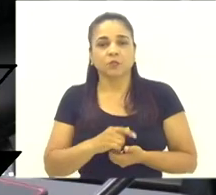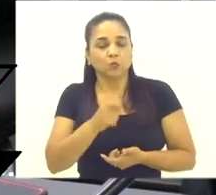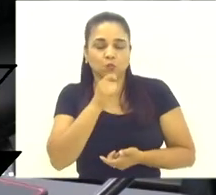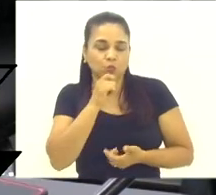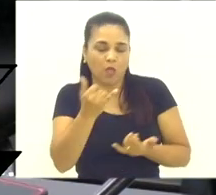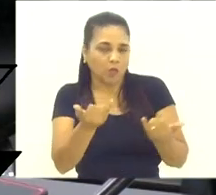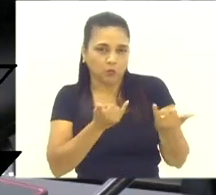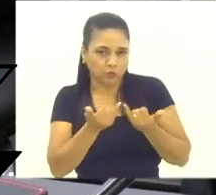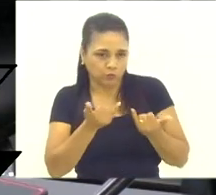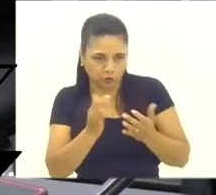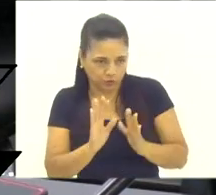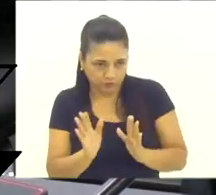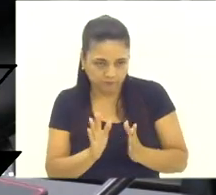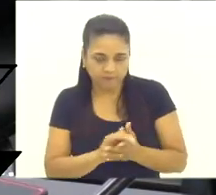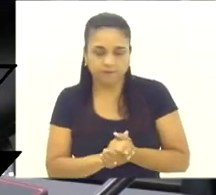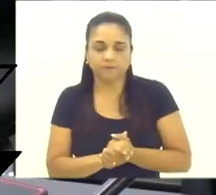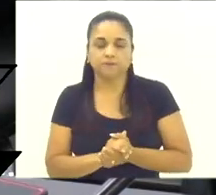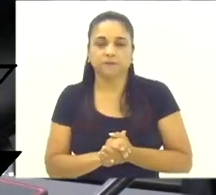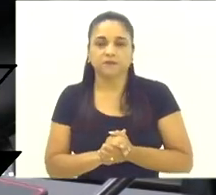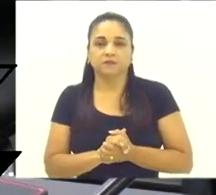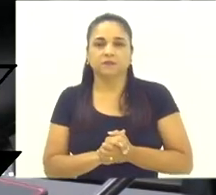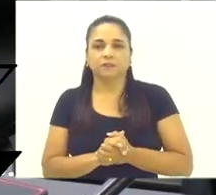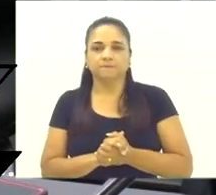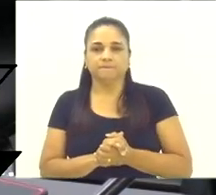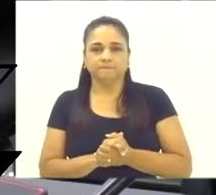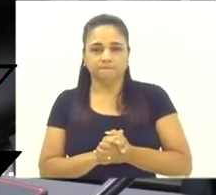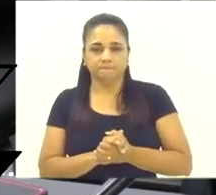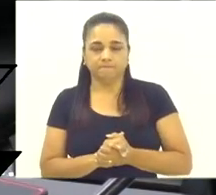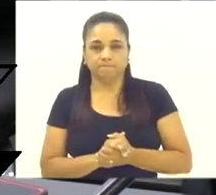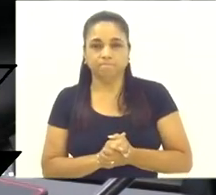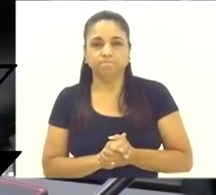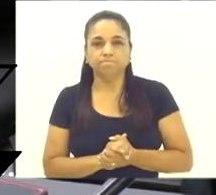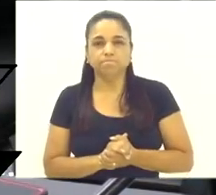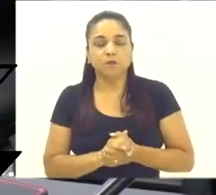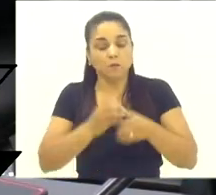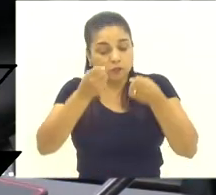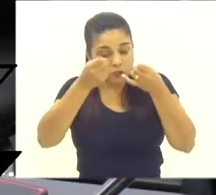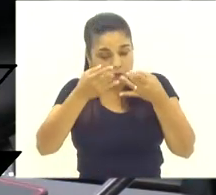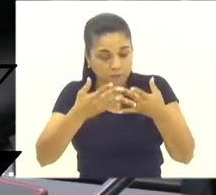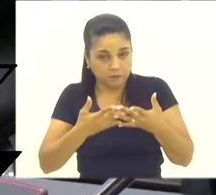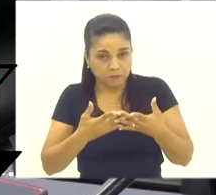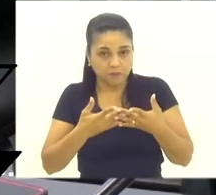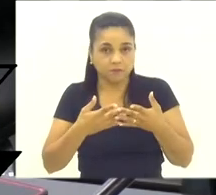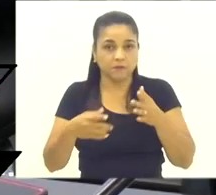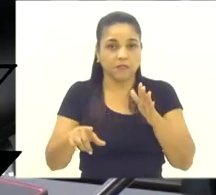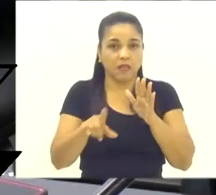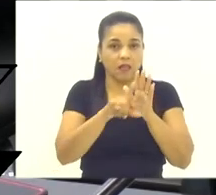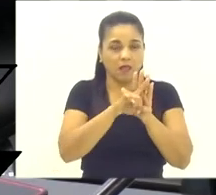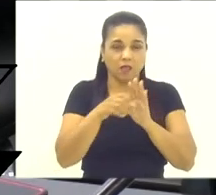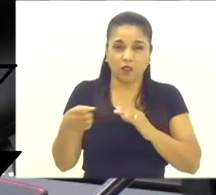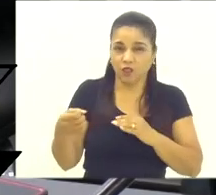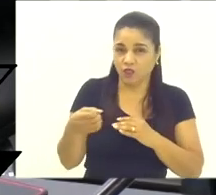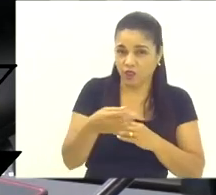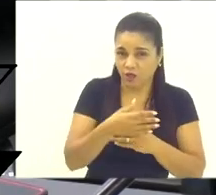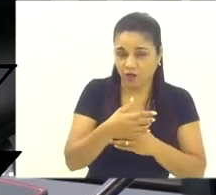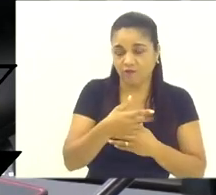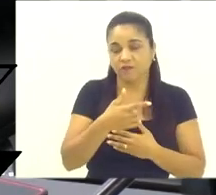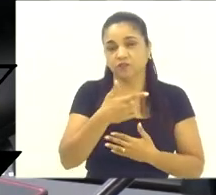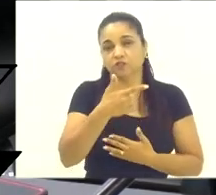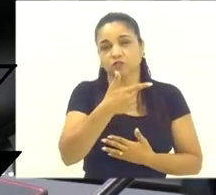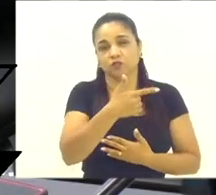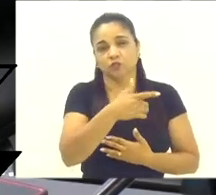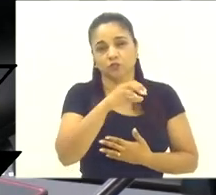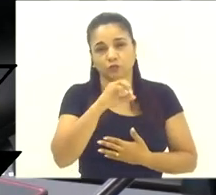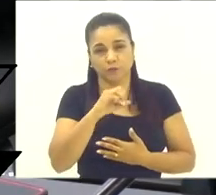notícias eu sei que ela é uma ela é uma uma tipo canção nova né de 2021 então